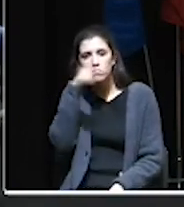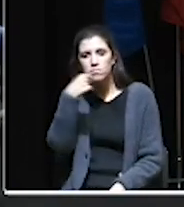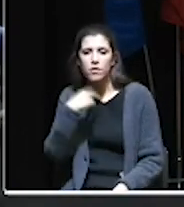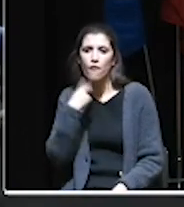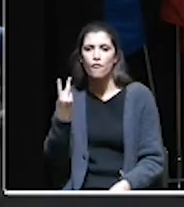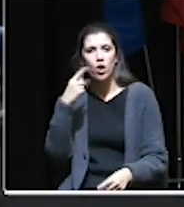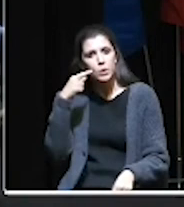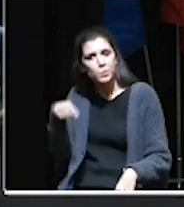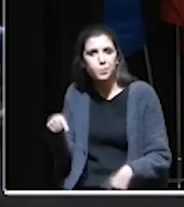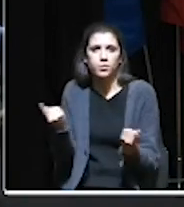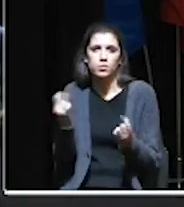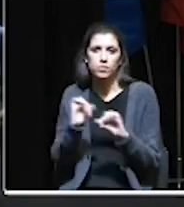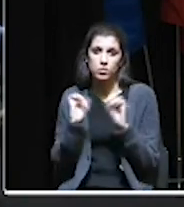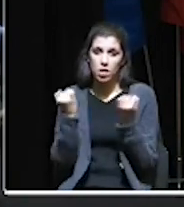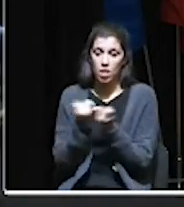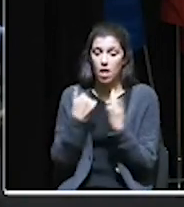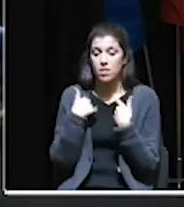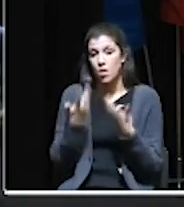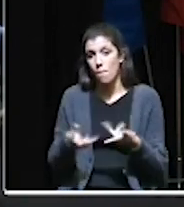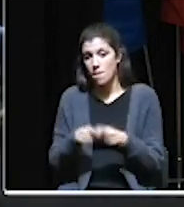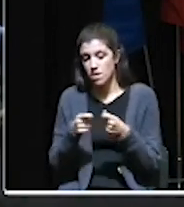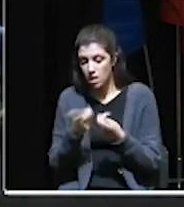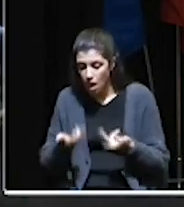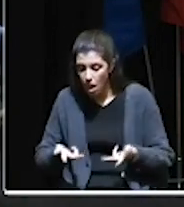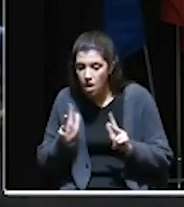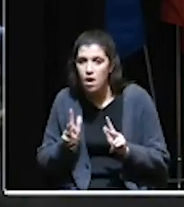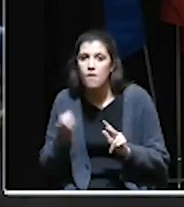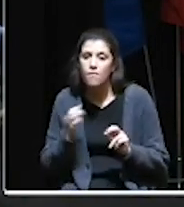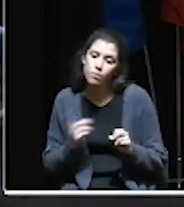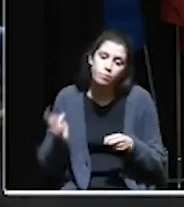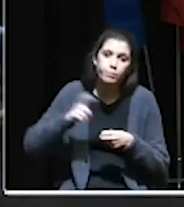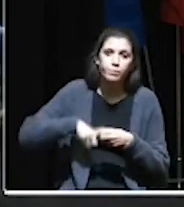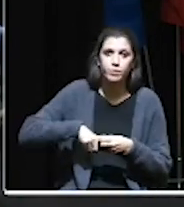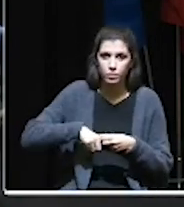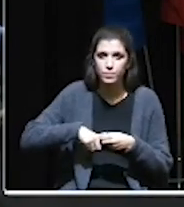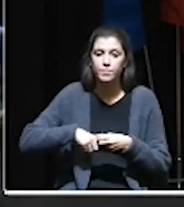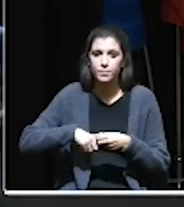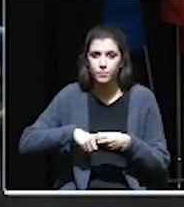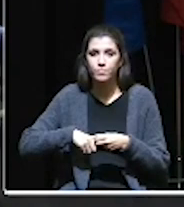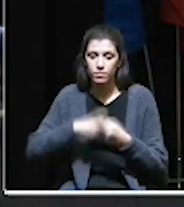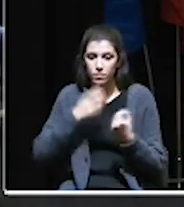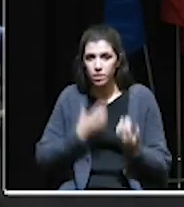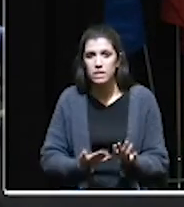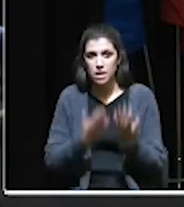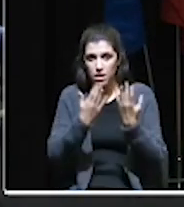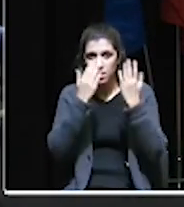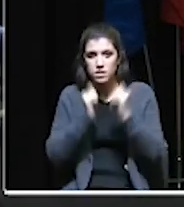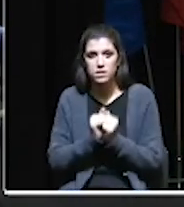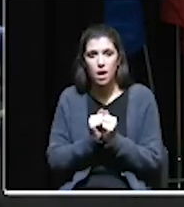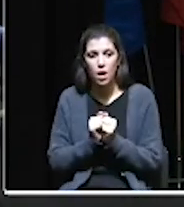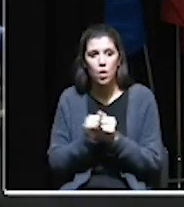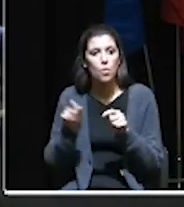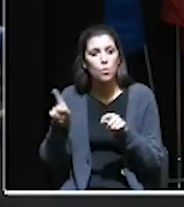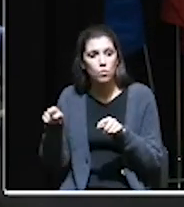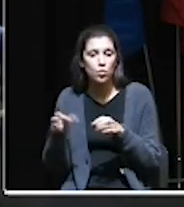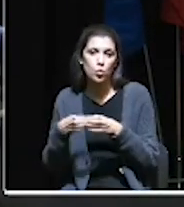voz na sociedade. E por isso o LIVRE também associa-se a saudação que outros grupos também fazem